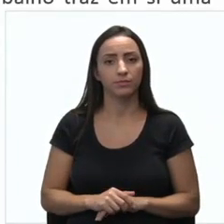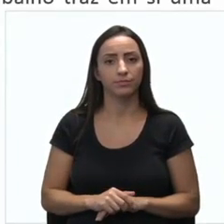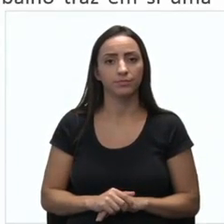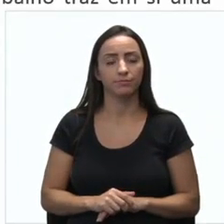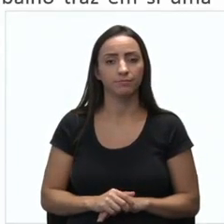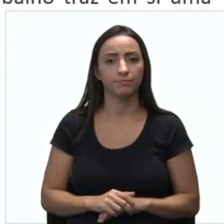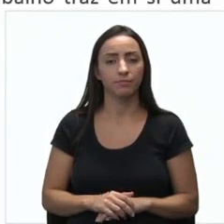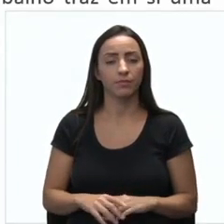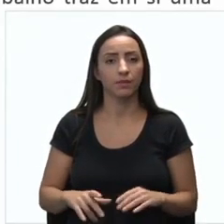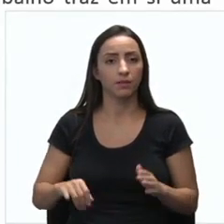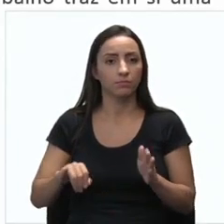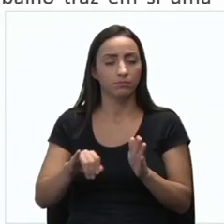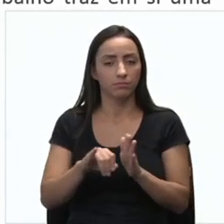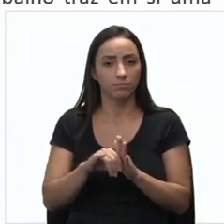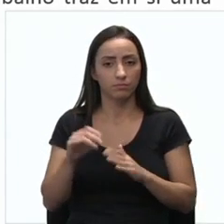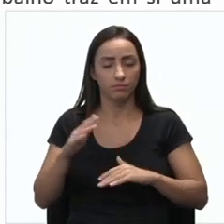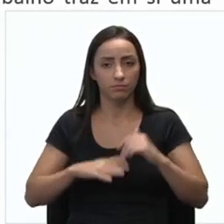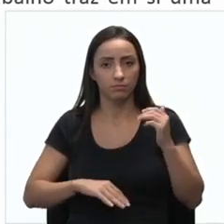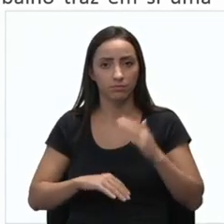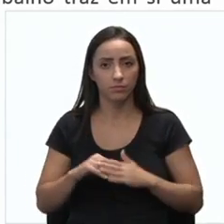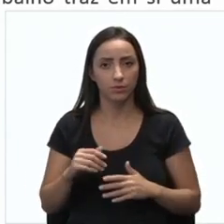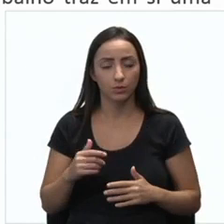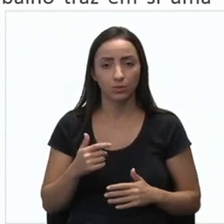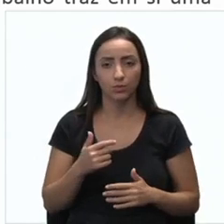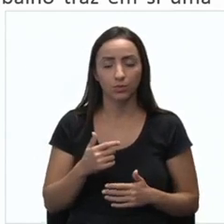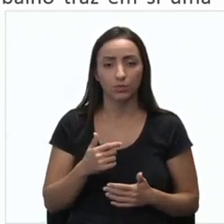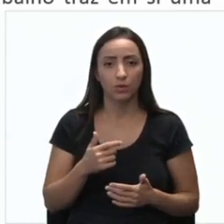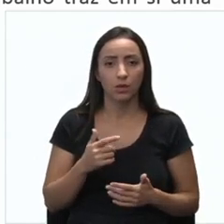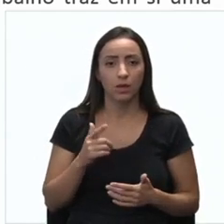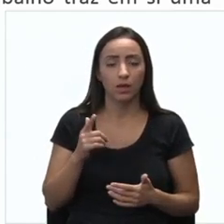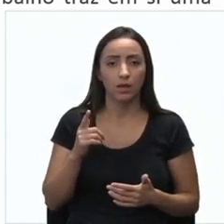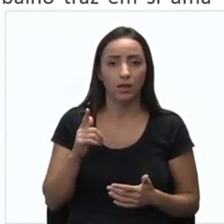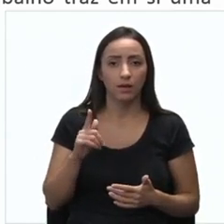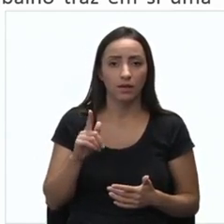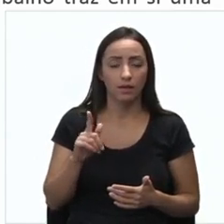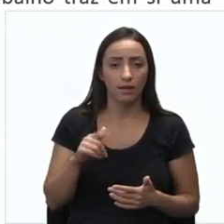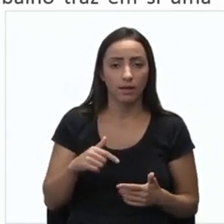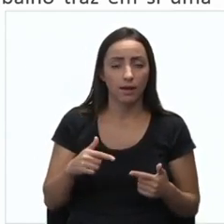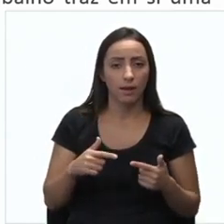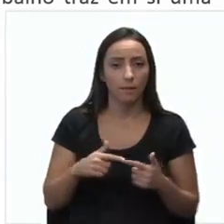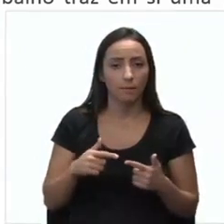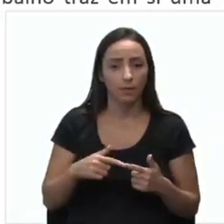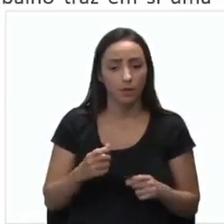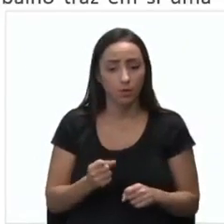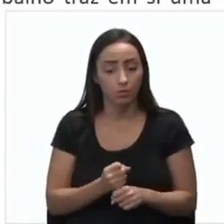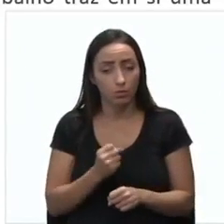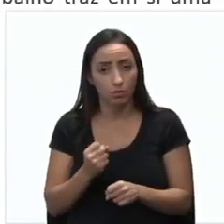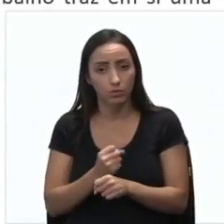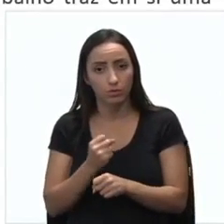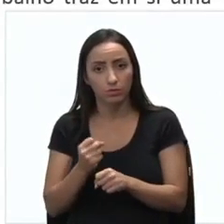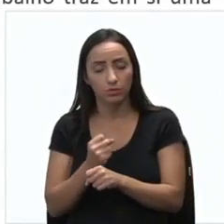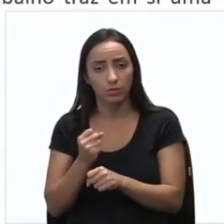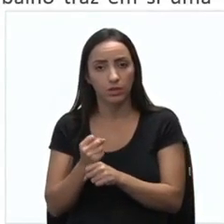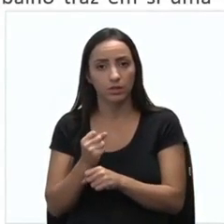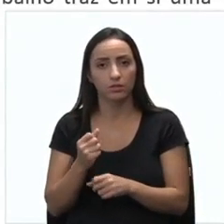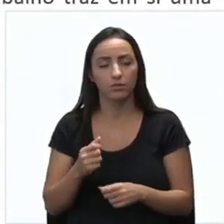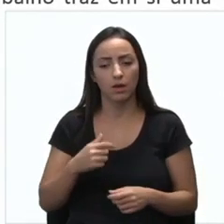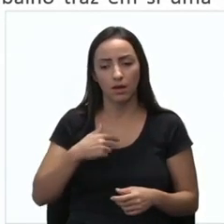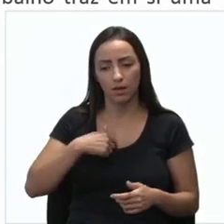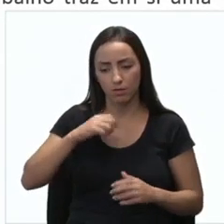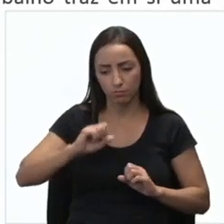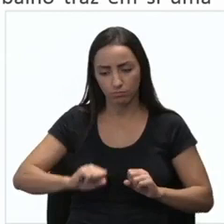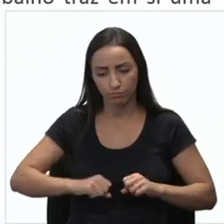profissional, ela é um capital que não se herda, mas que somente se adquire por meio dos